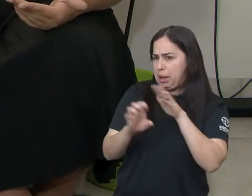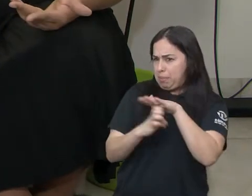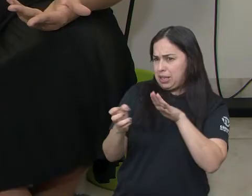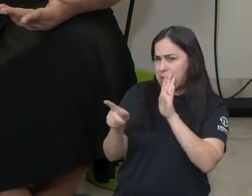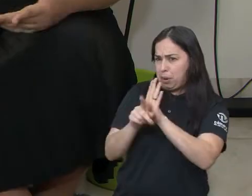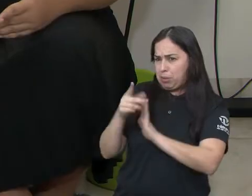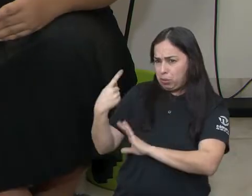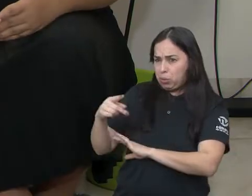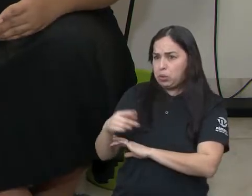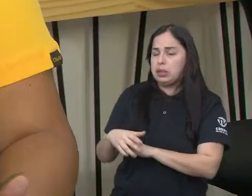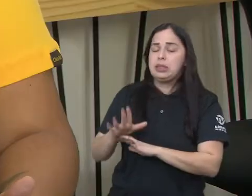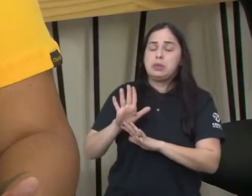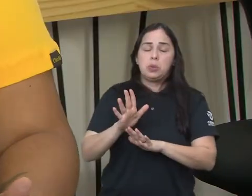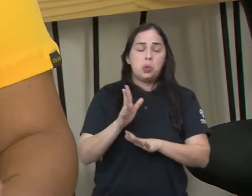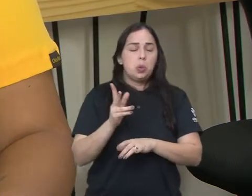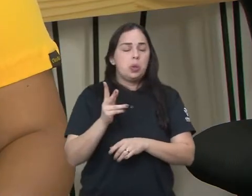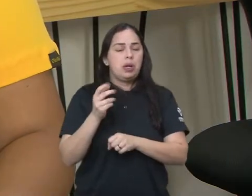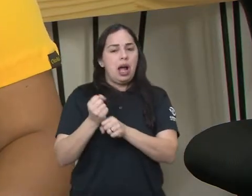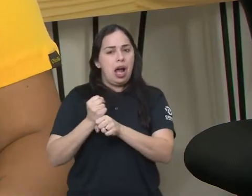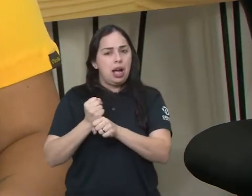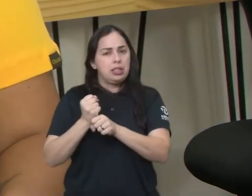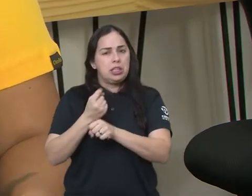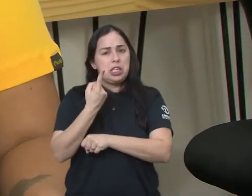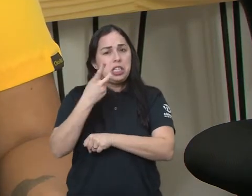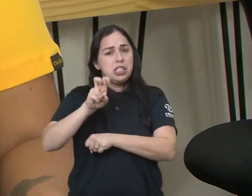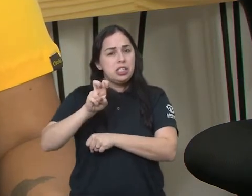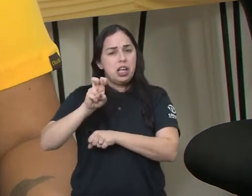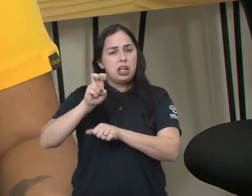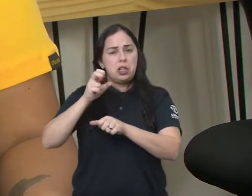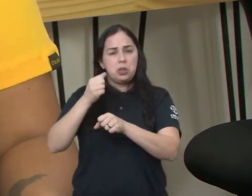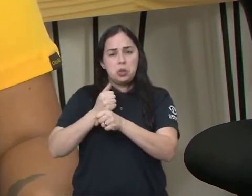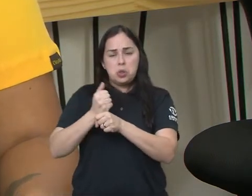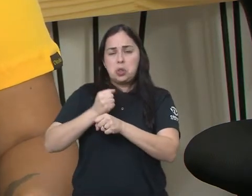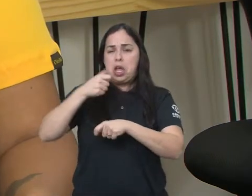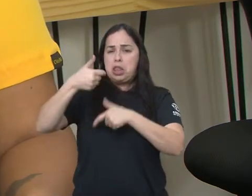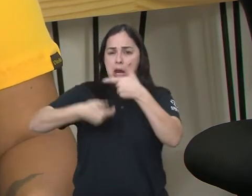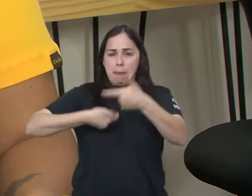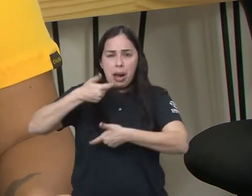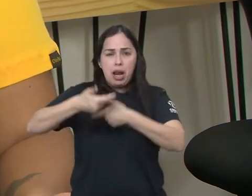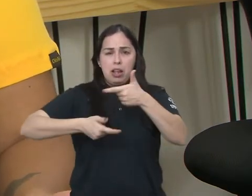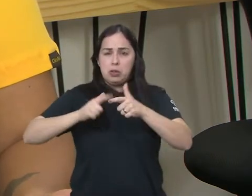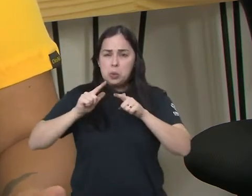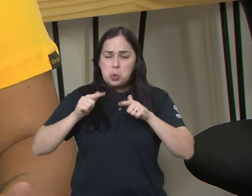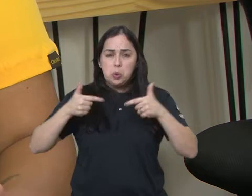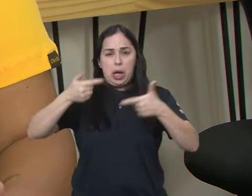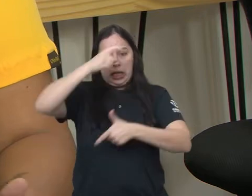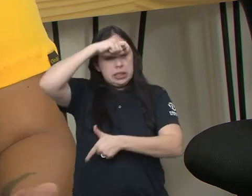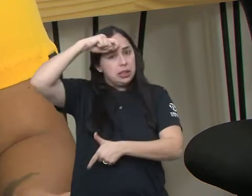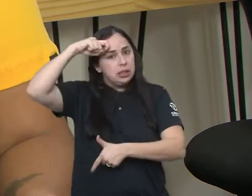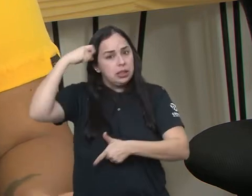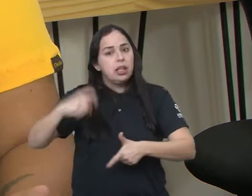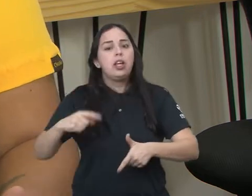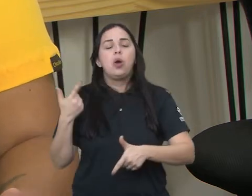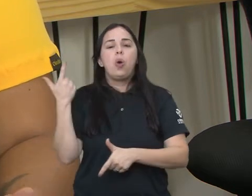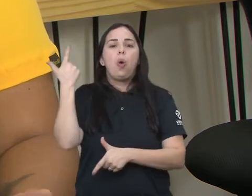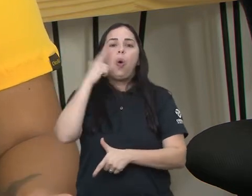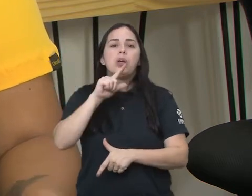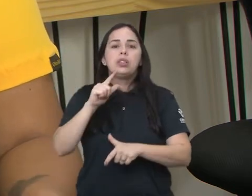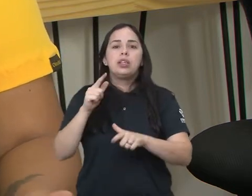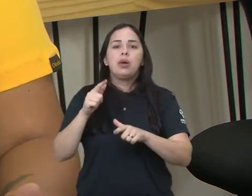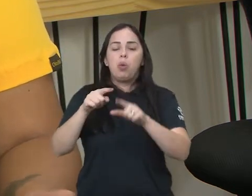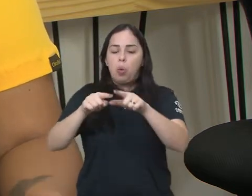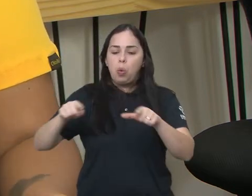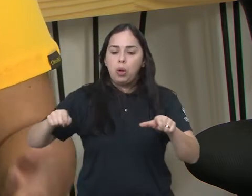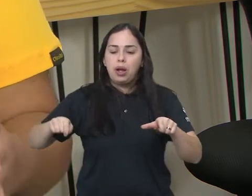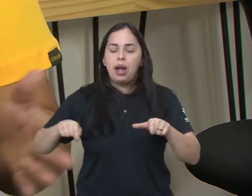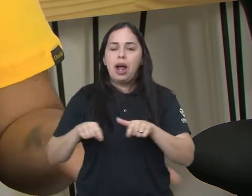de muito esforço, são mais de 15 anos de trabalho, eu consegui, né, ter um espaço para